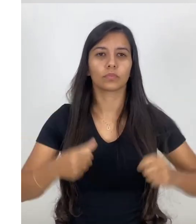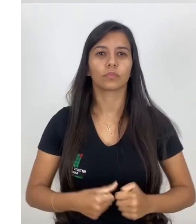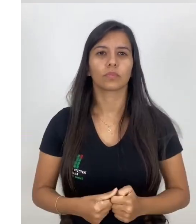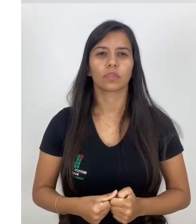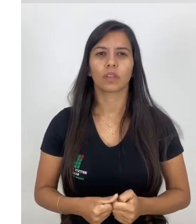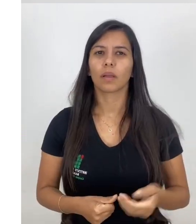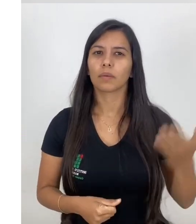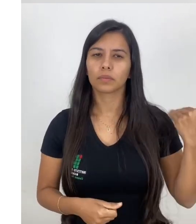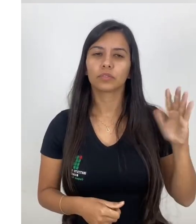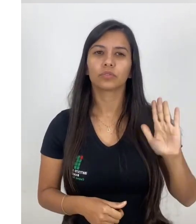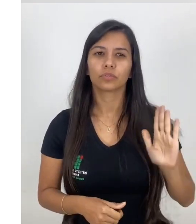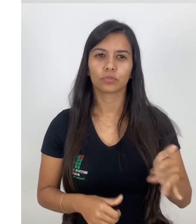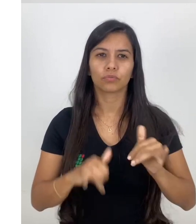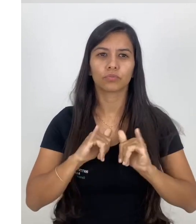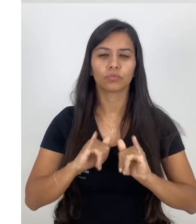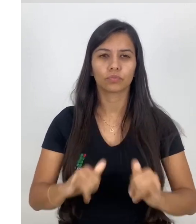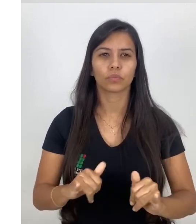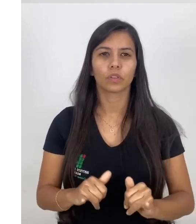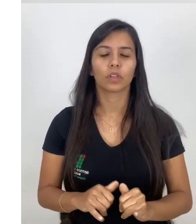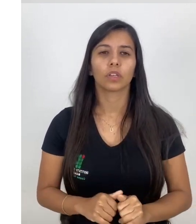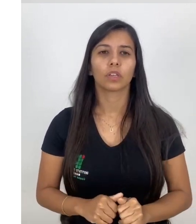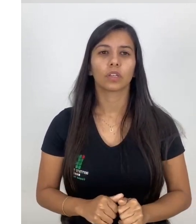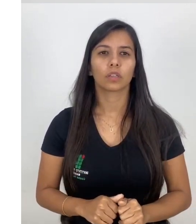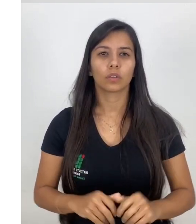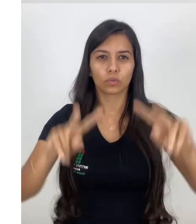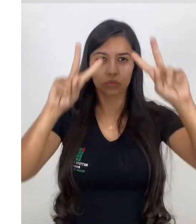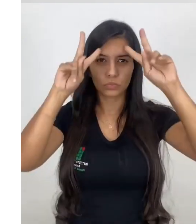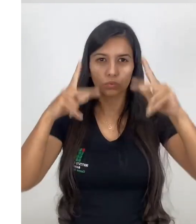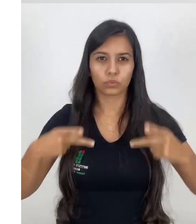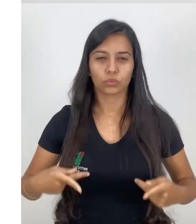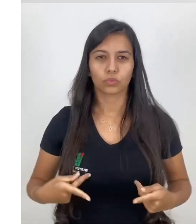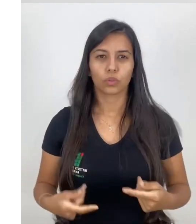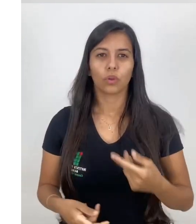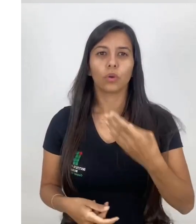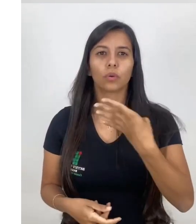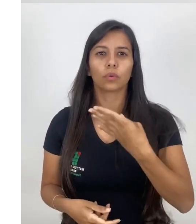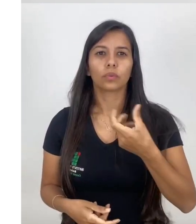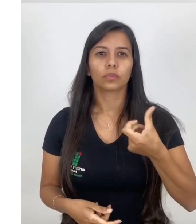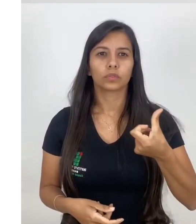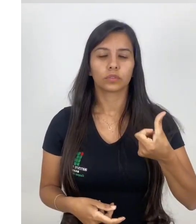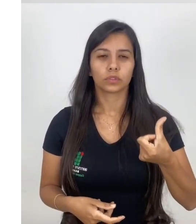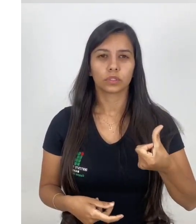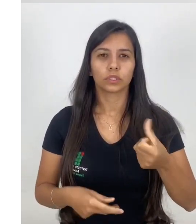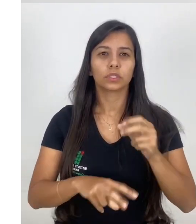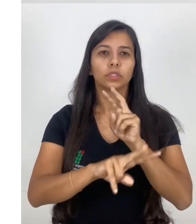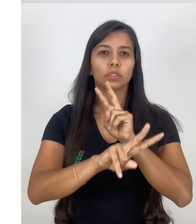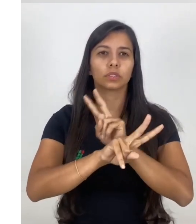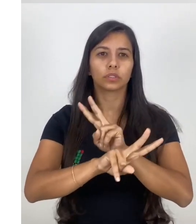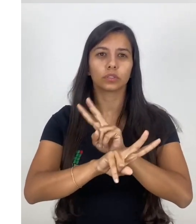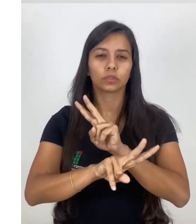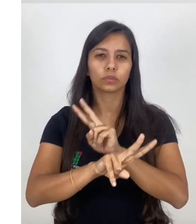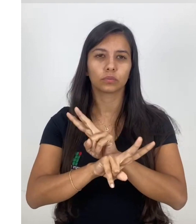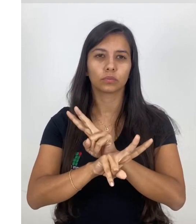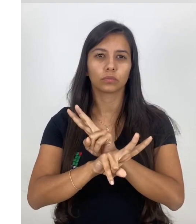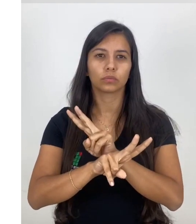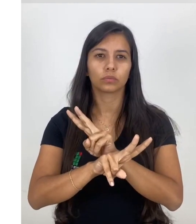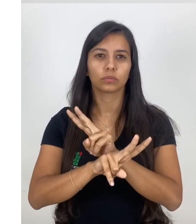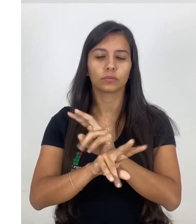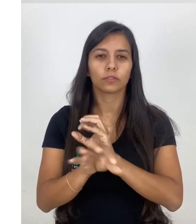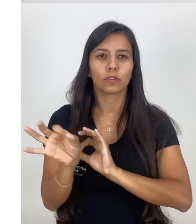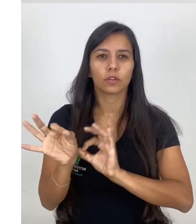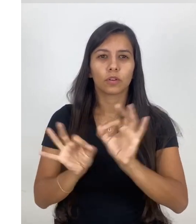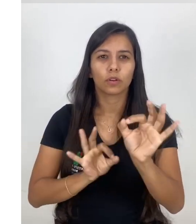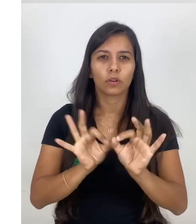outros momentos, que a espécie humana, ela apresenta 46 cromossomos, e esses